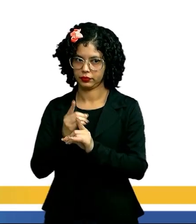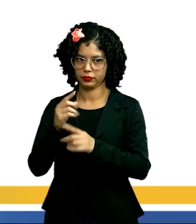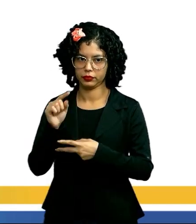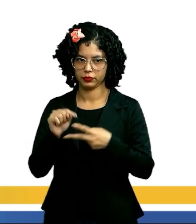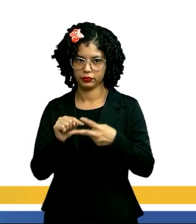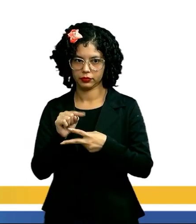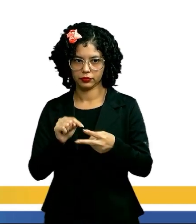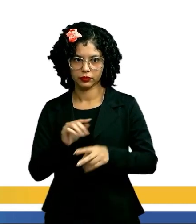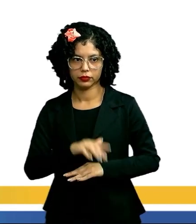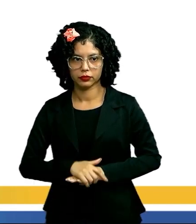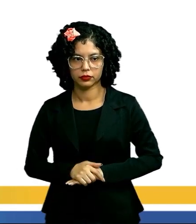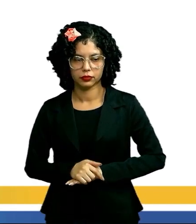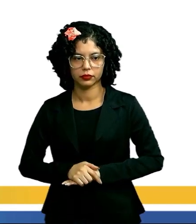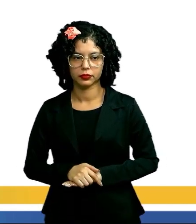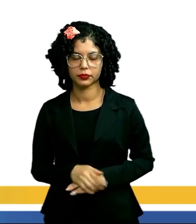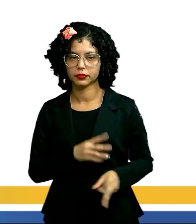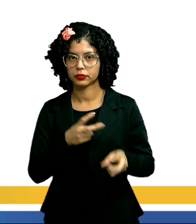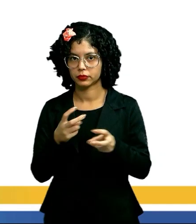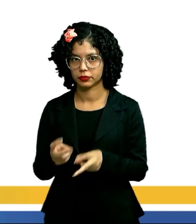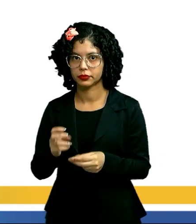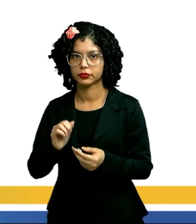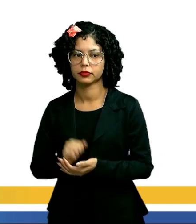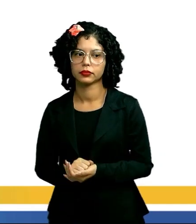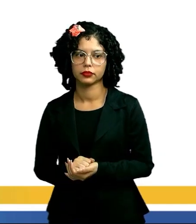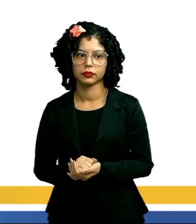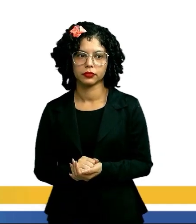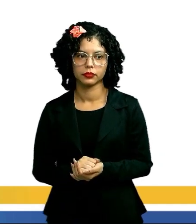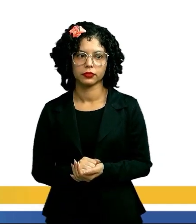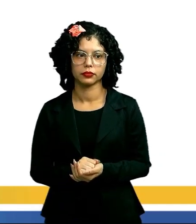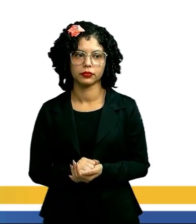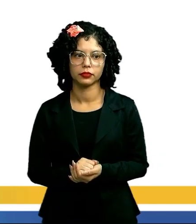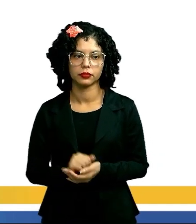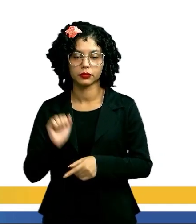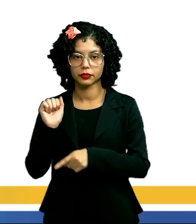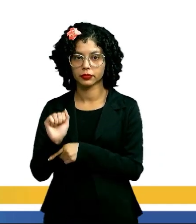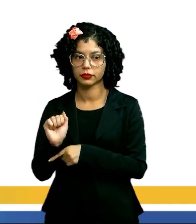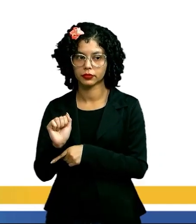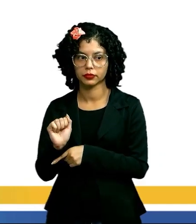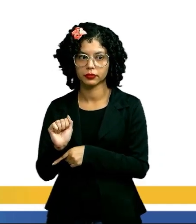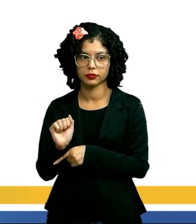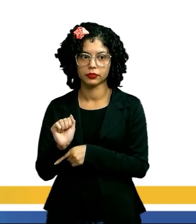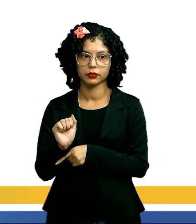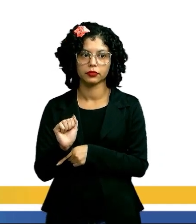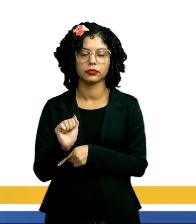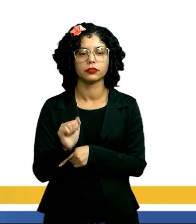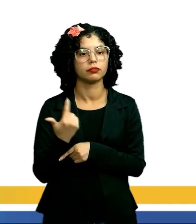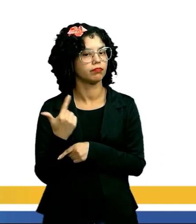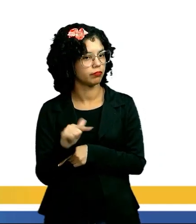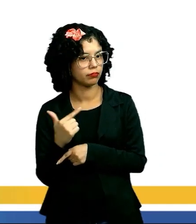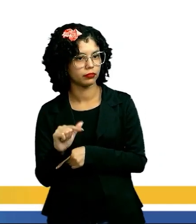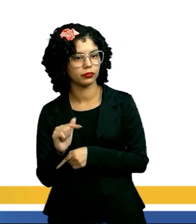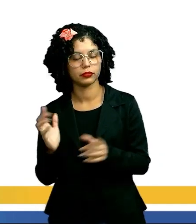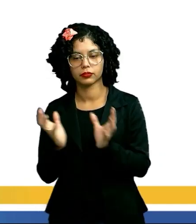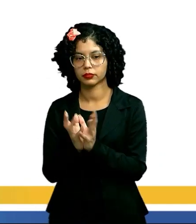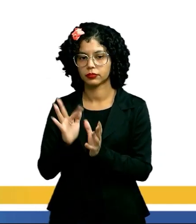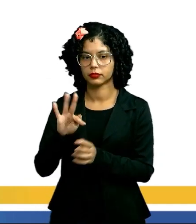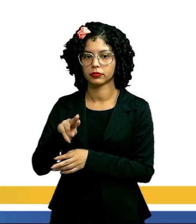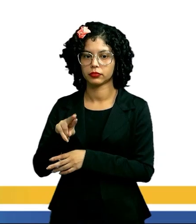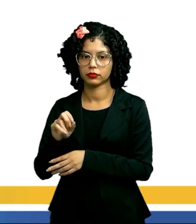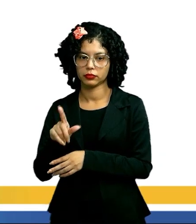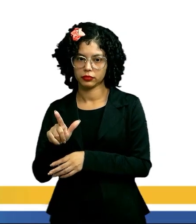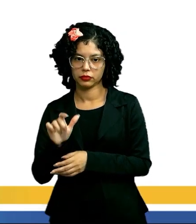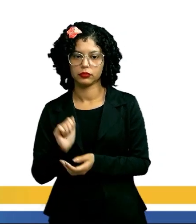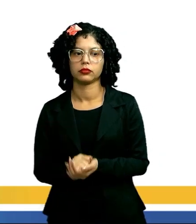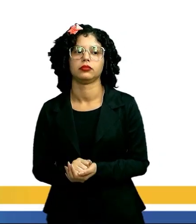nas duas moléculas. Então, o que nós temos aí? Fenol e amina? Bom, na ampicilina, nós não temos o grupamento fenol.